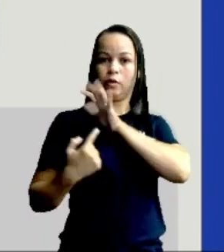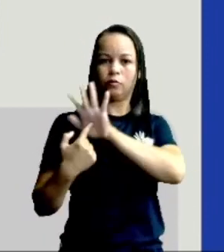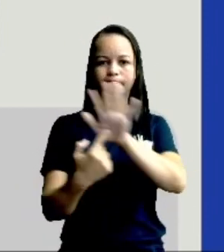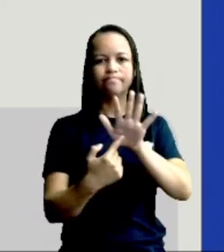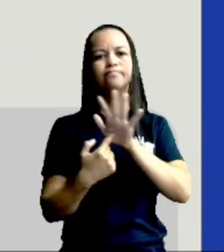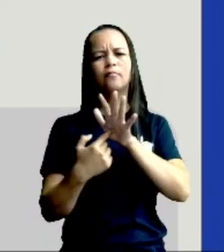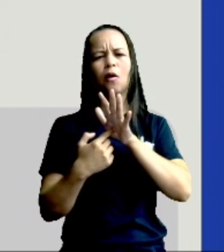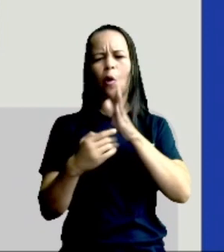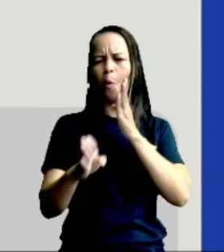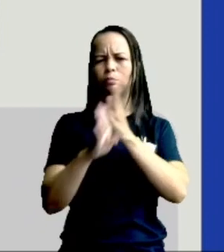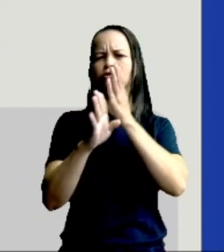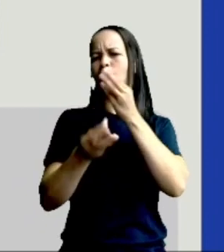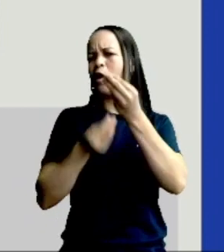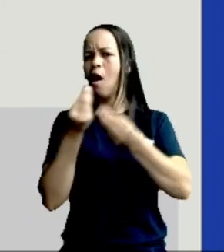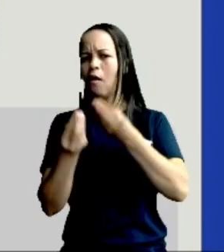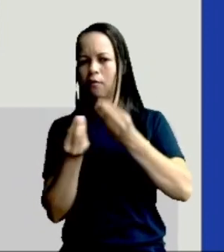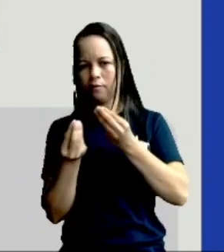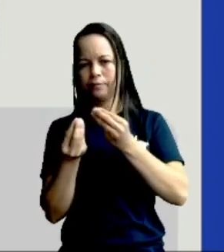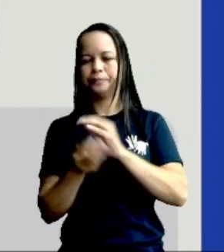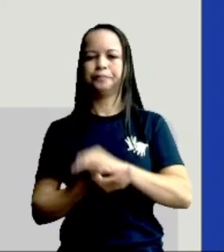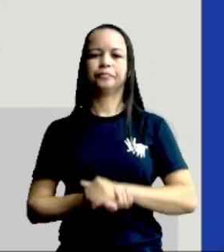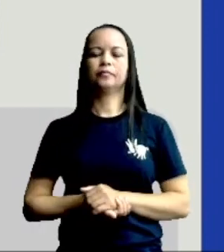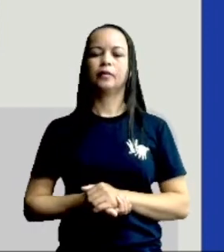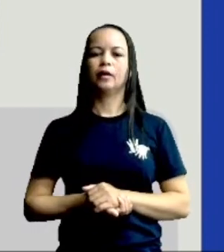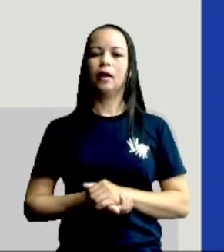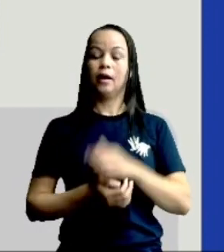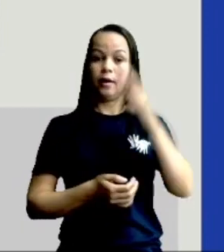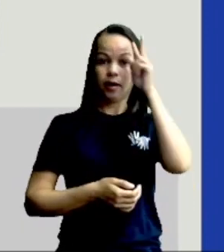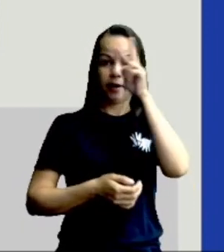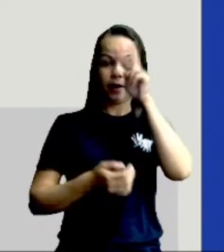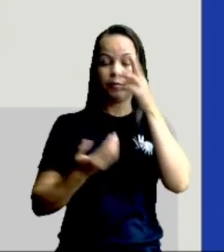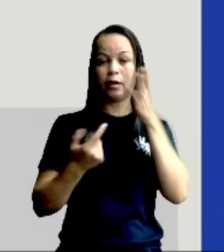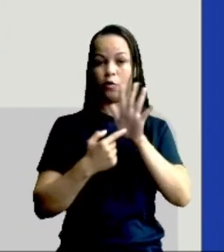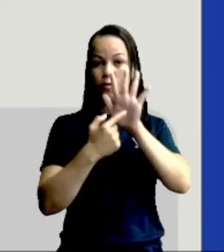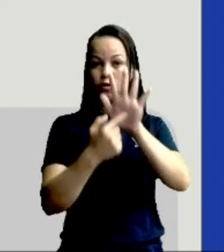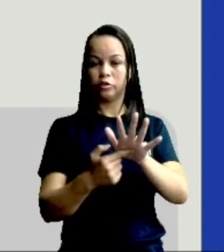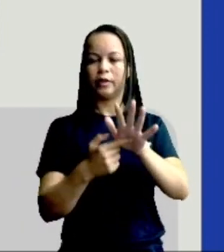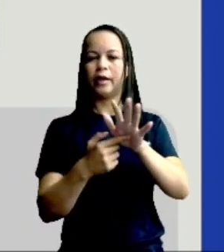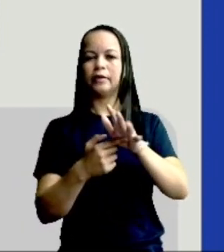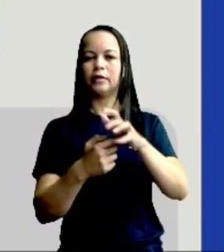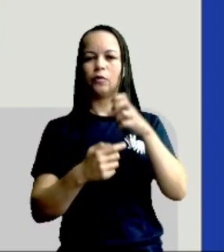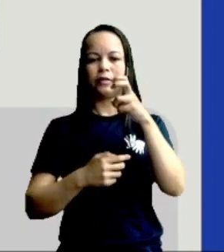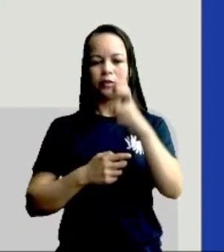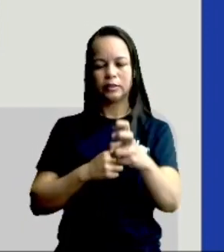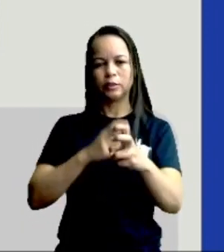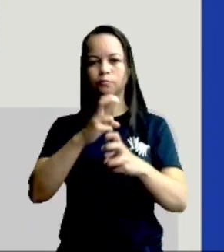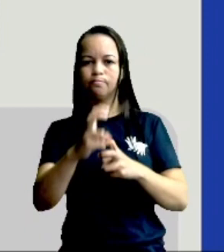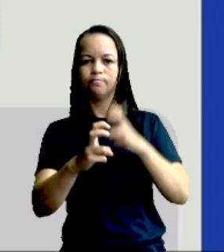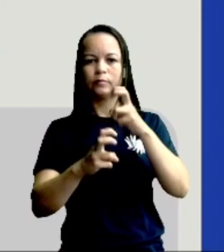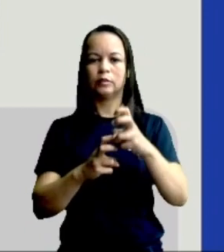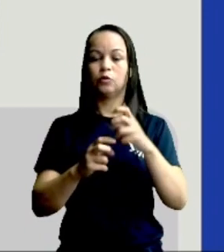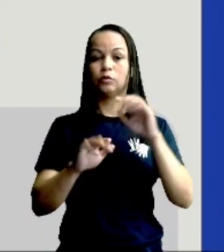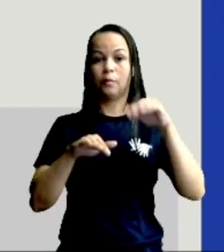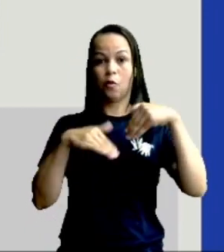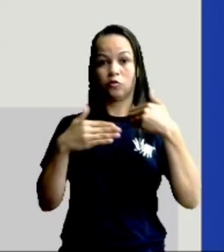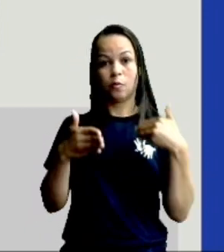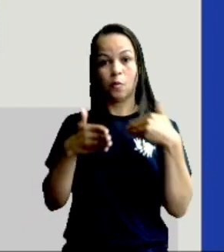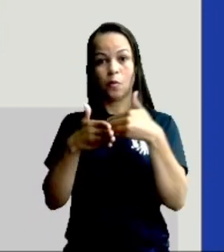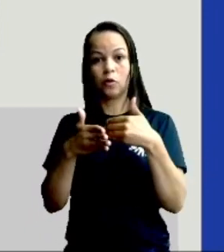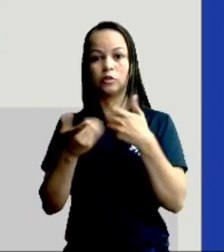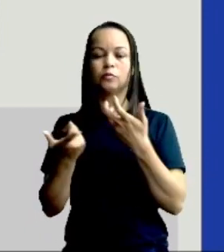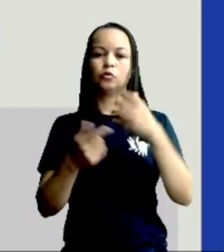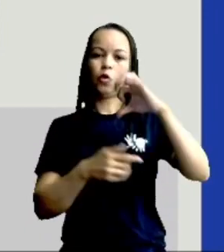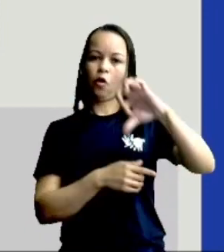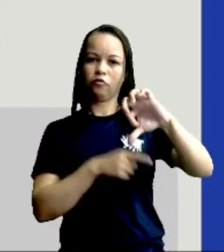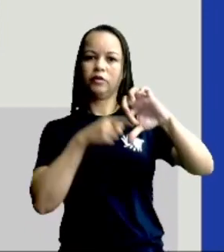eu vou descobrir isso? Lembra lá na primeira, naquela sequência que eu mostrei que tinha o 5 e depois veio automaticamente para o próximo número, o número